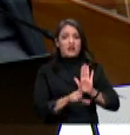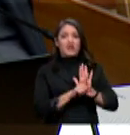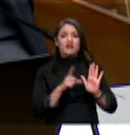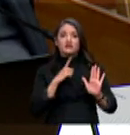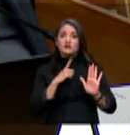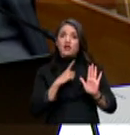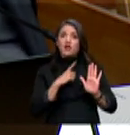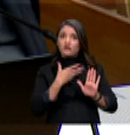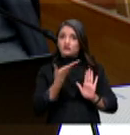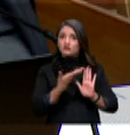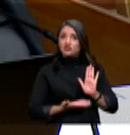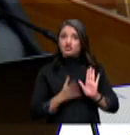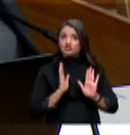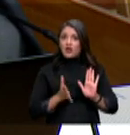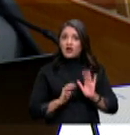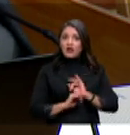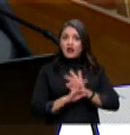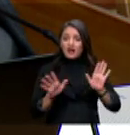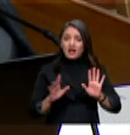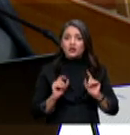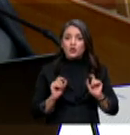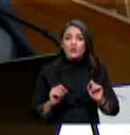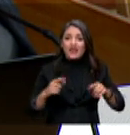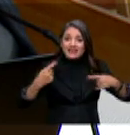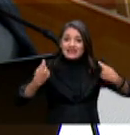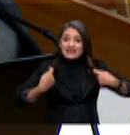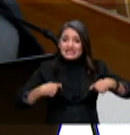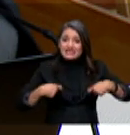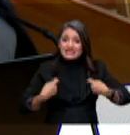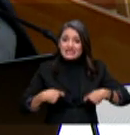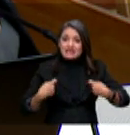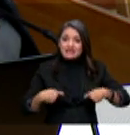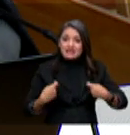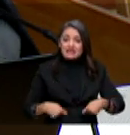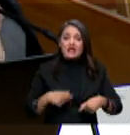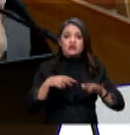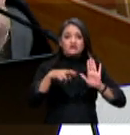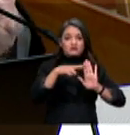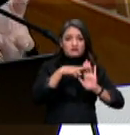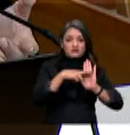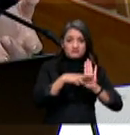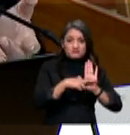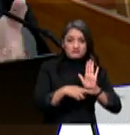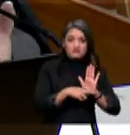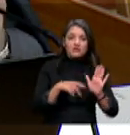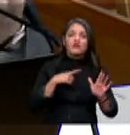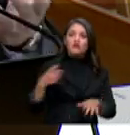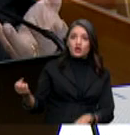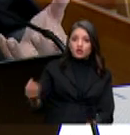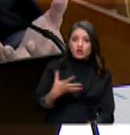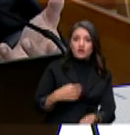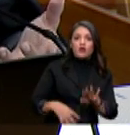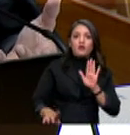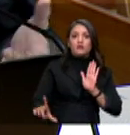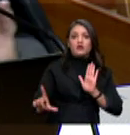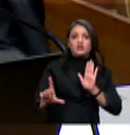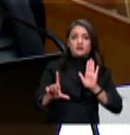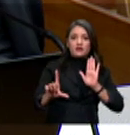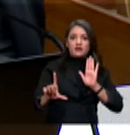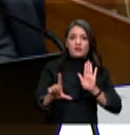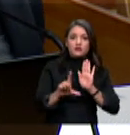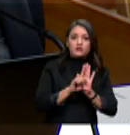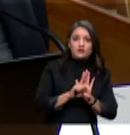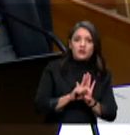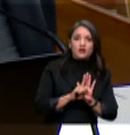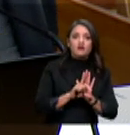estabelecer isso. Ou seja, a necessidade dessa regulamentação veio na nova legislação. Há impugnação disso também. Eu